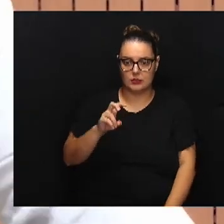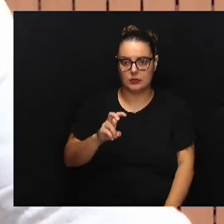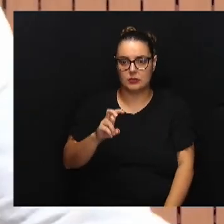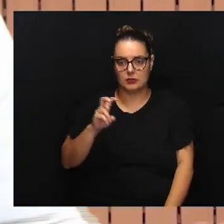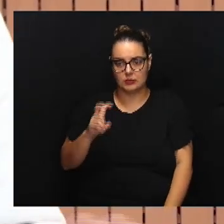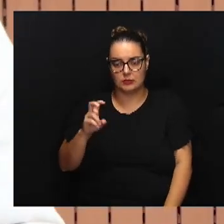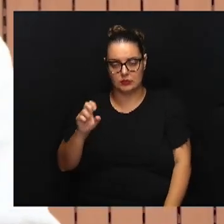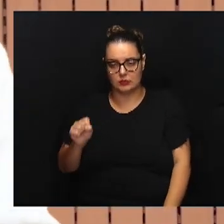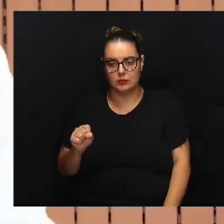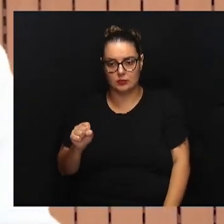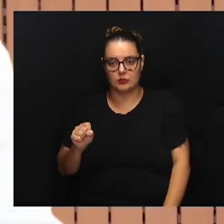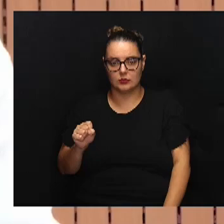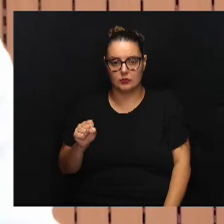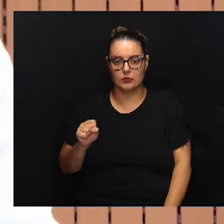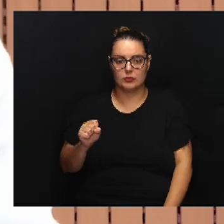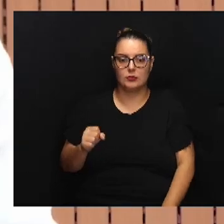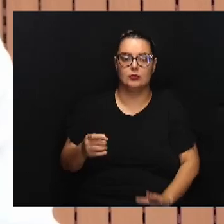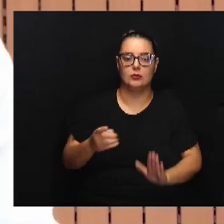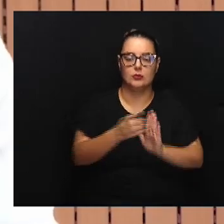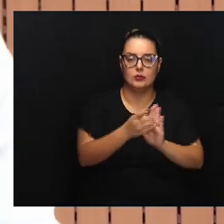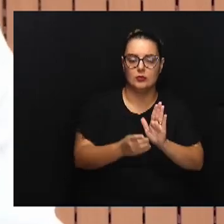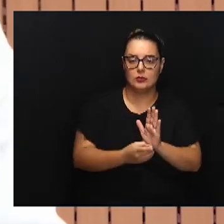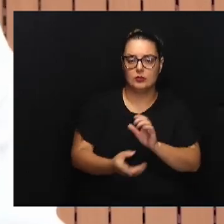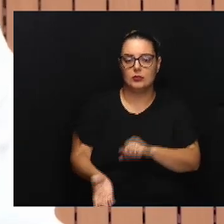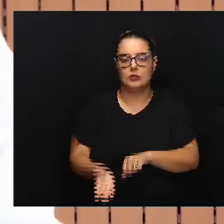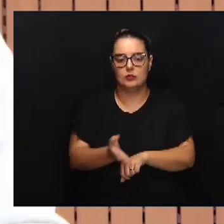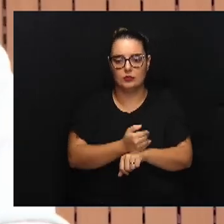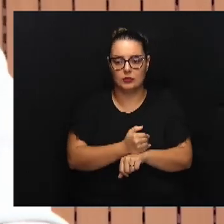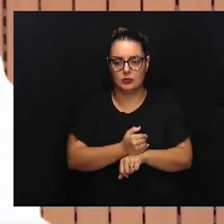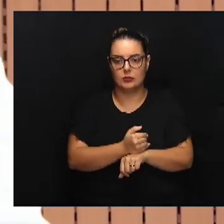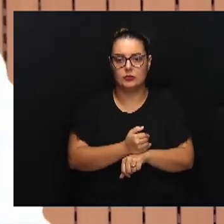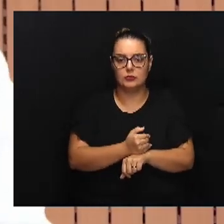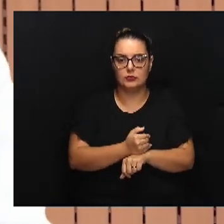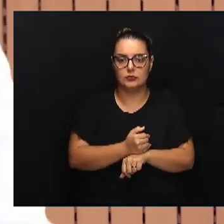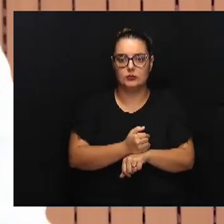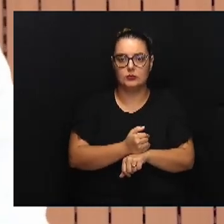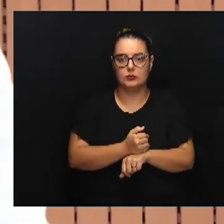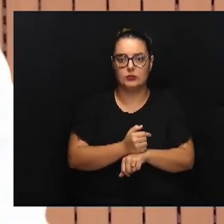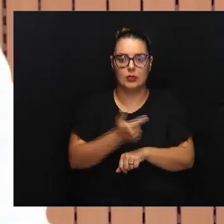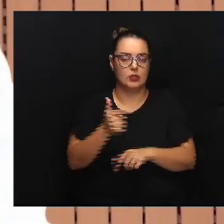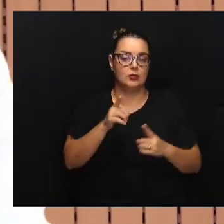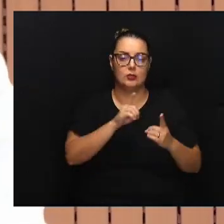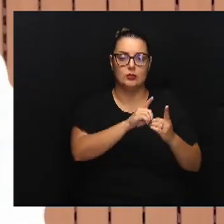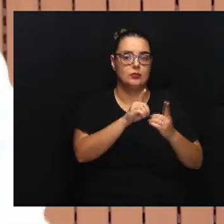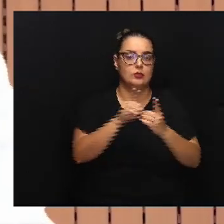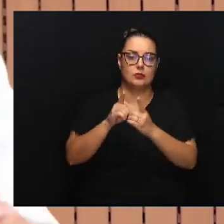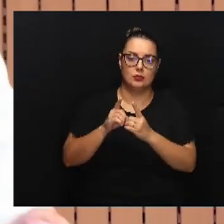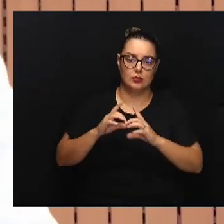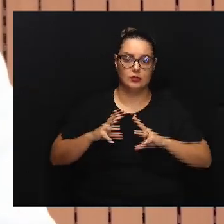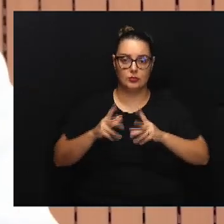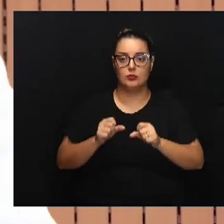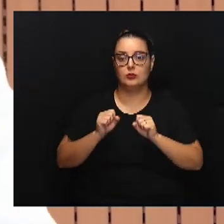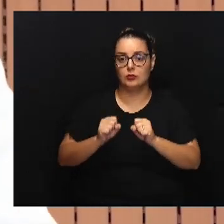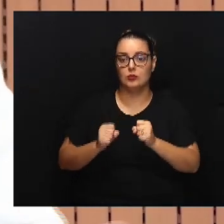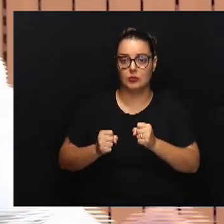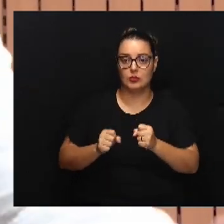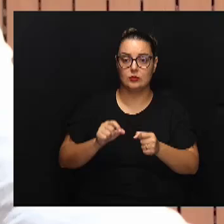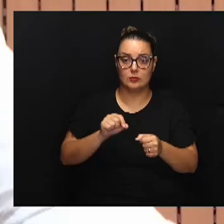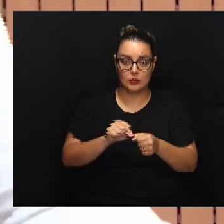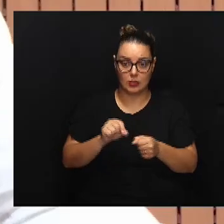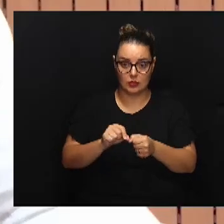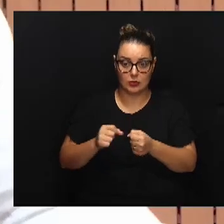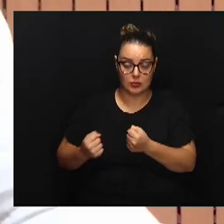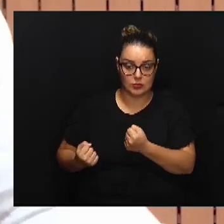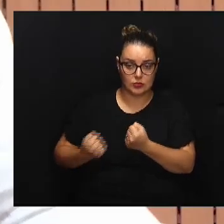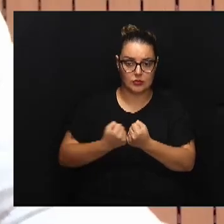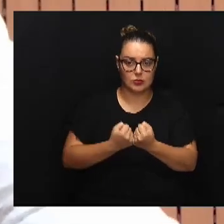10.558. O decreto anterior, ele já não contemplava aquilo que podíamos fazer em termos de apoio